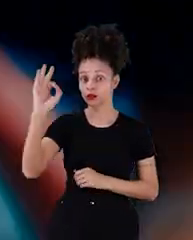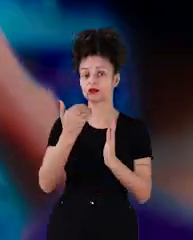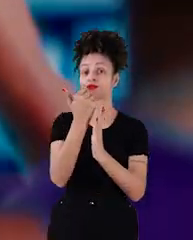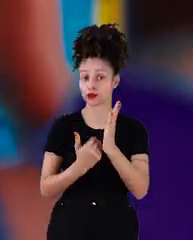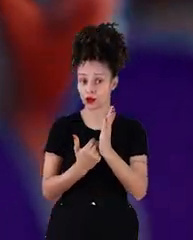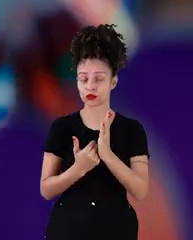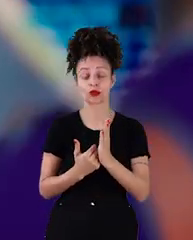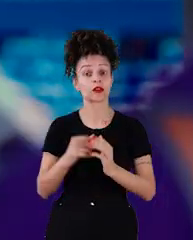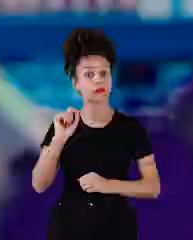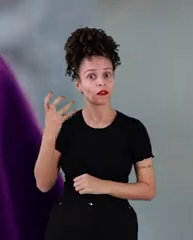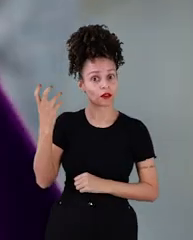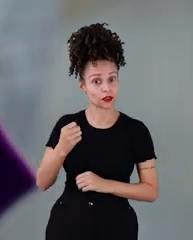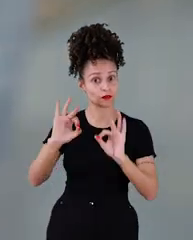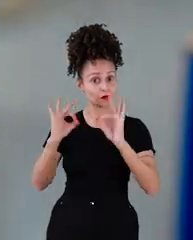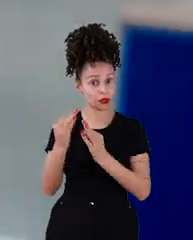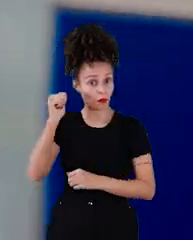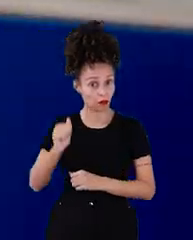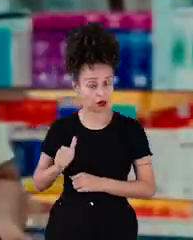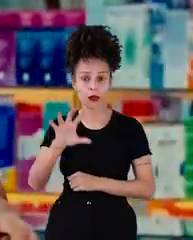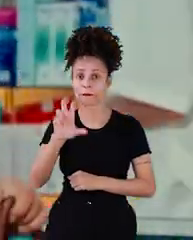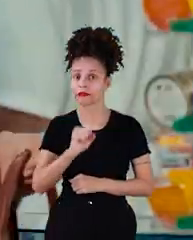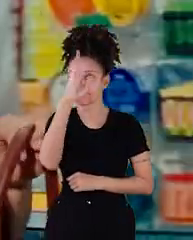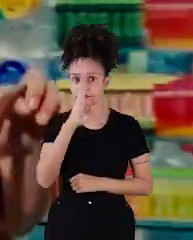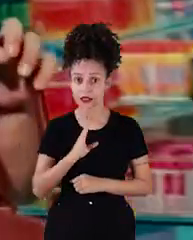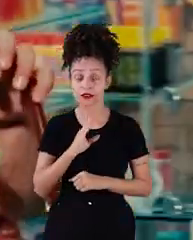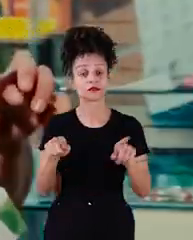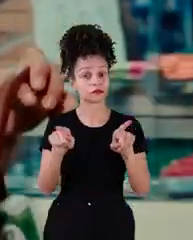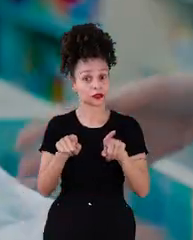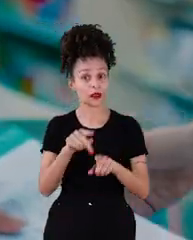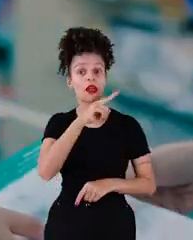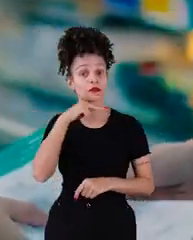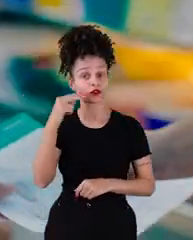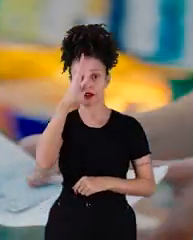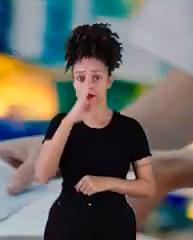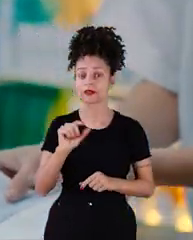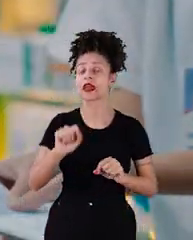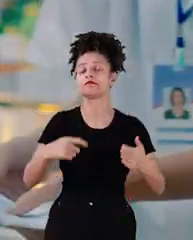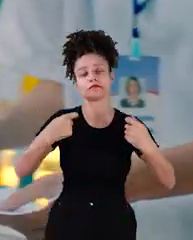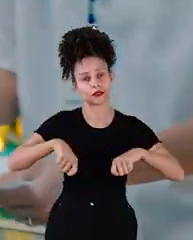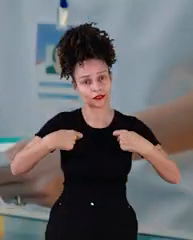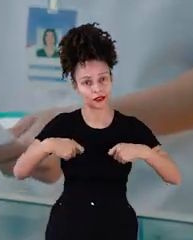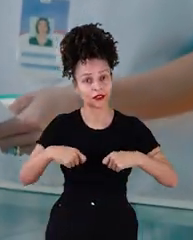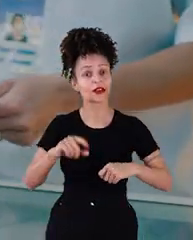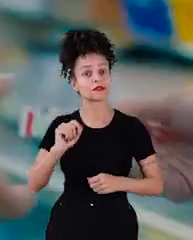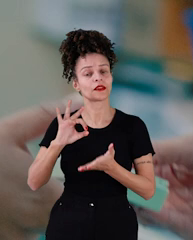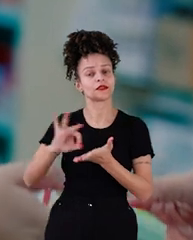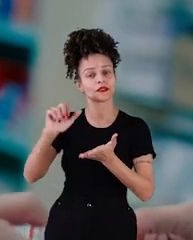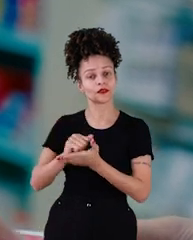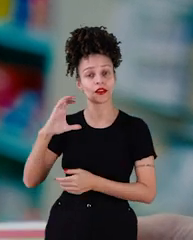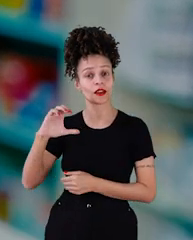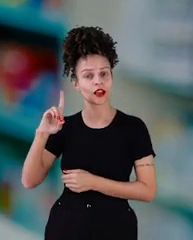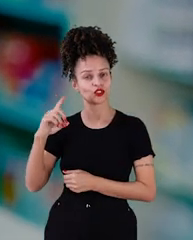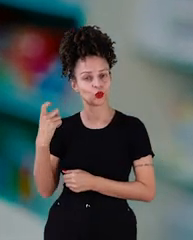até 90% de desconto. E beneficiários do Bolsa Família retiram tudo de graça. E ainda tem absorventes gratuitos para quem mais precisa